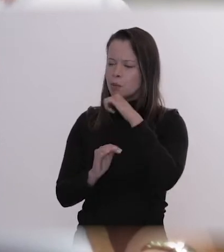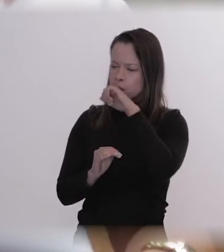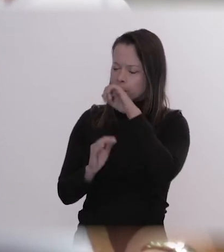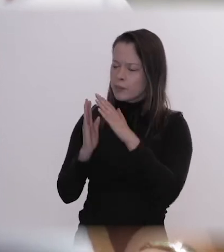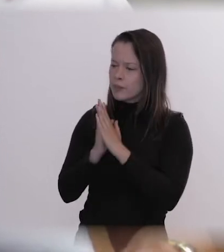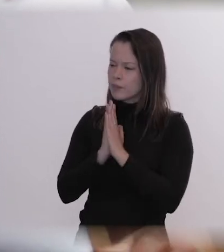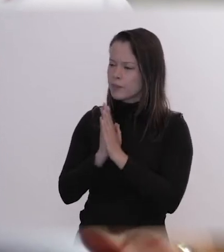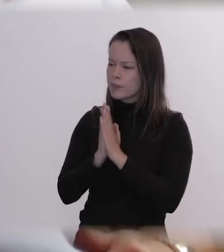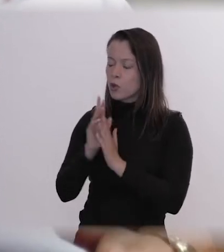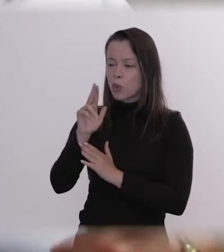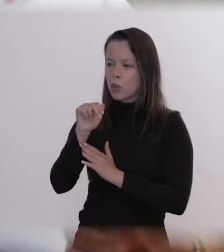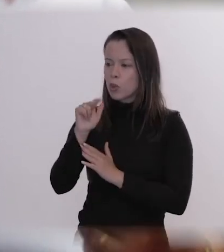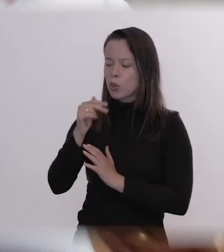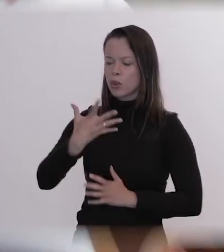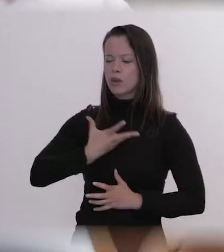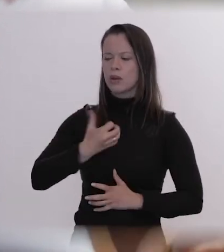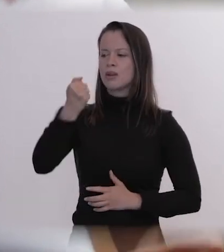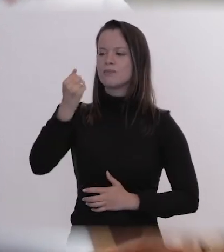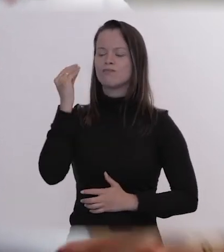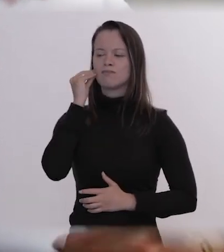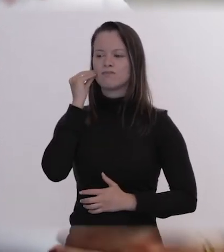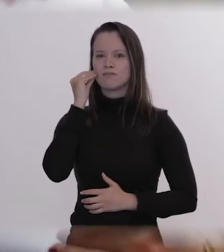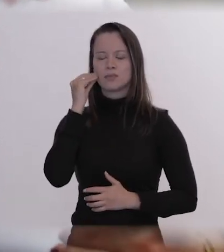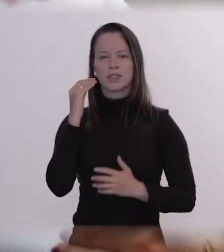isso. E aí eu fui tendo